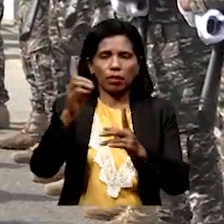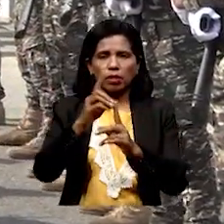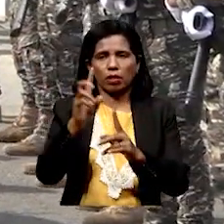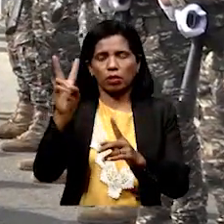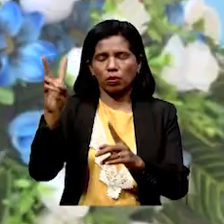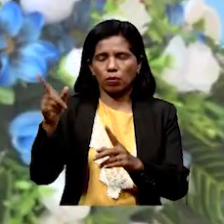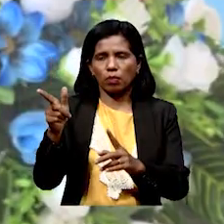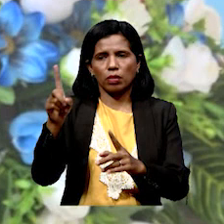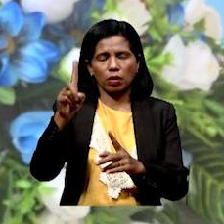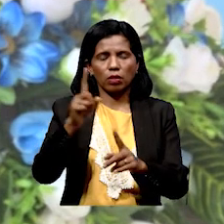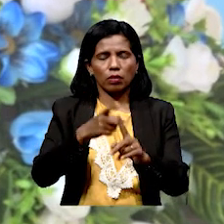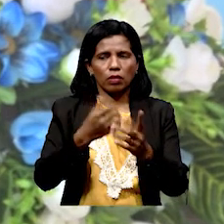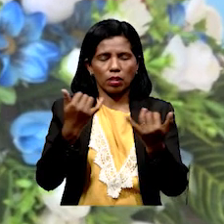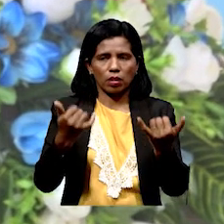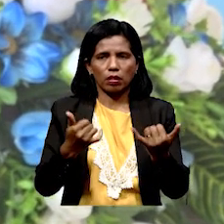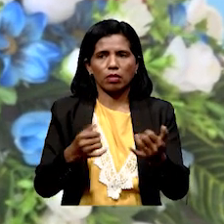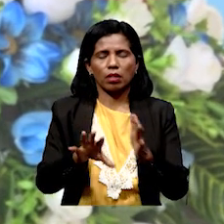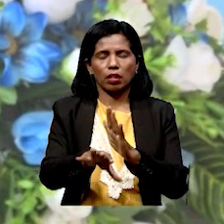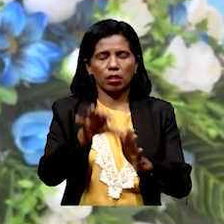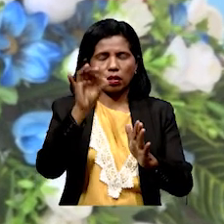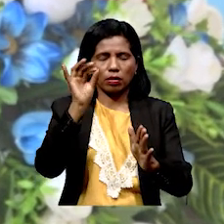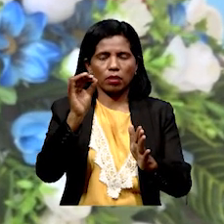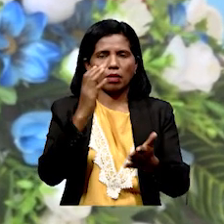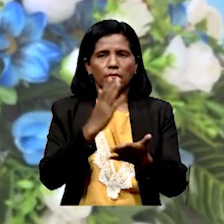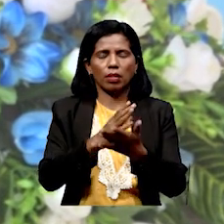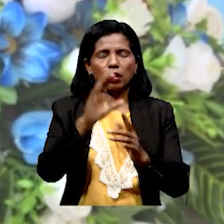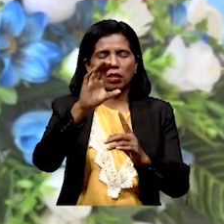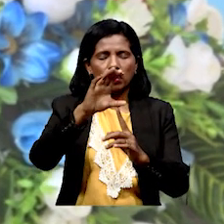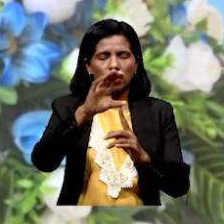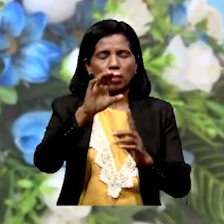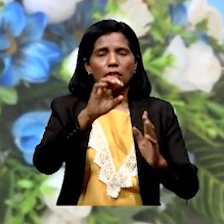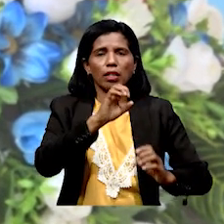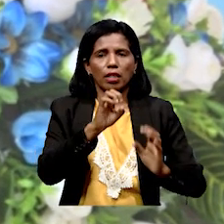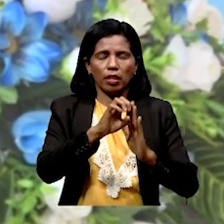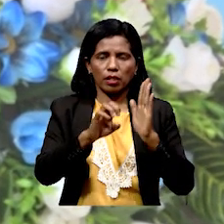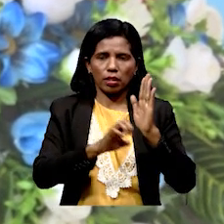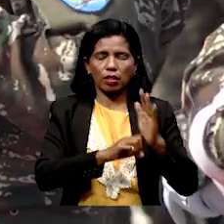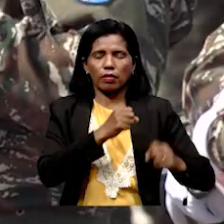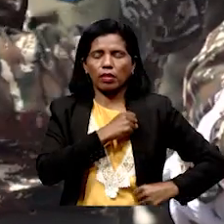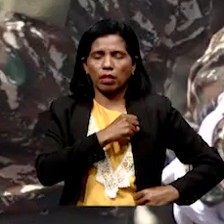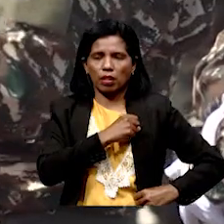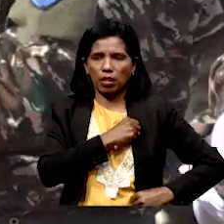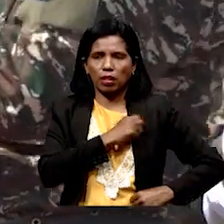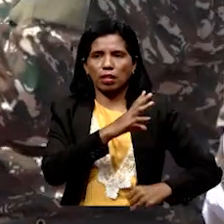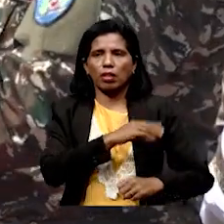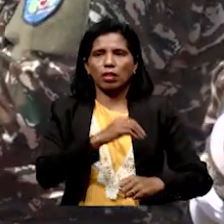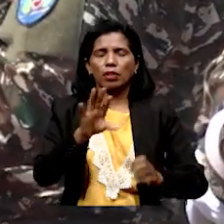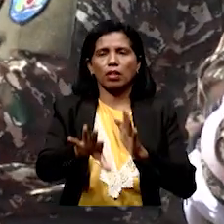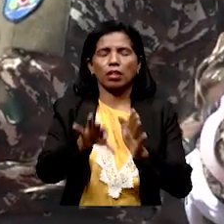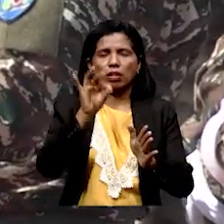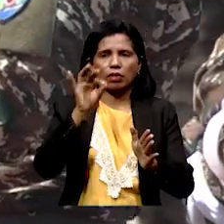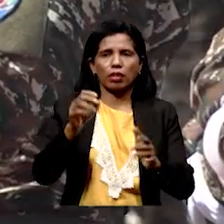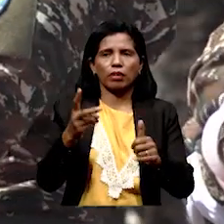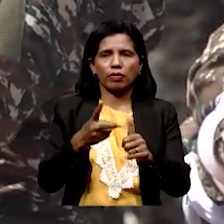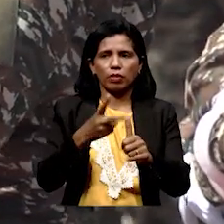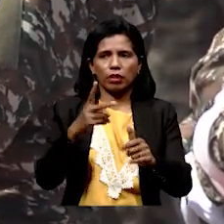Ida Fulane, o de exonera mos, o sinia cargo, chefe estado maior FFDTL, Tenente General Nonomeia Fale,